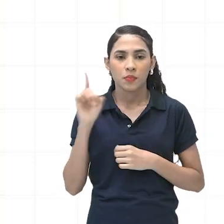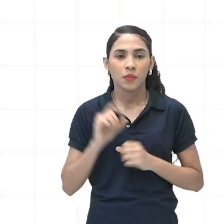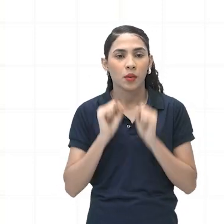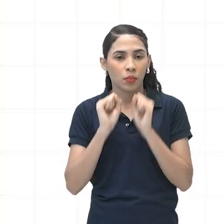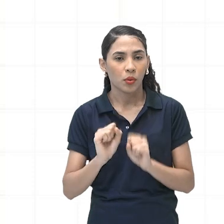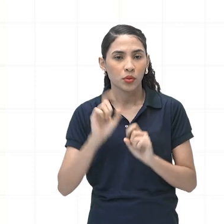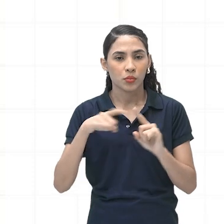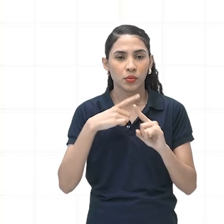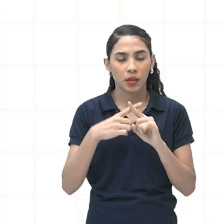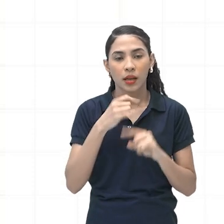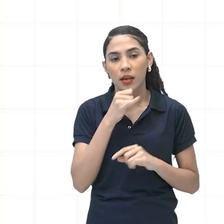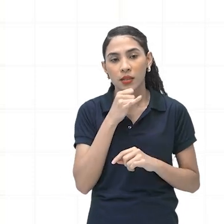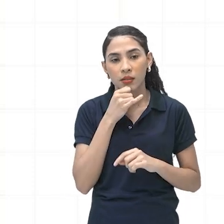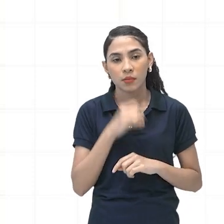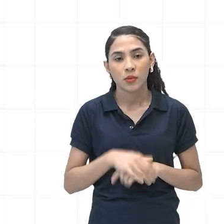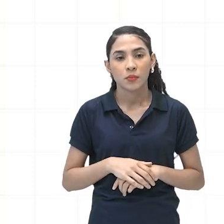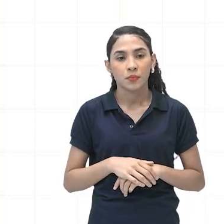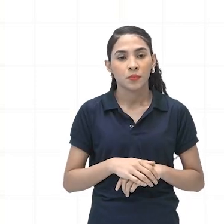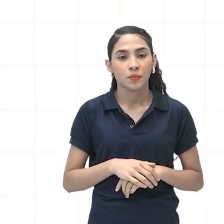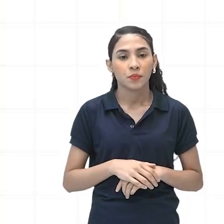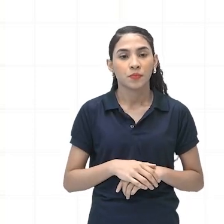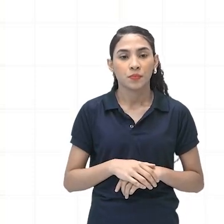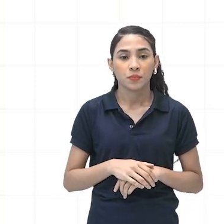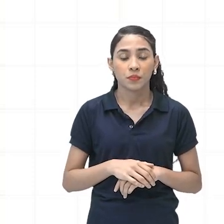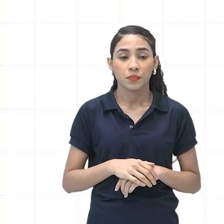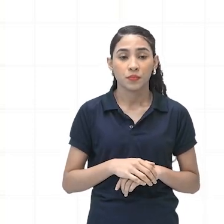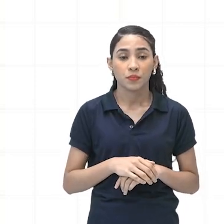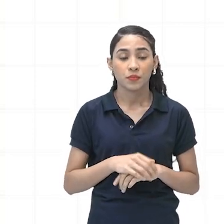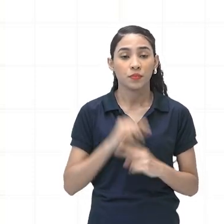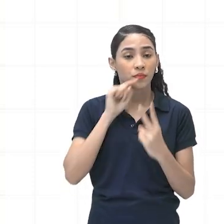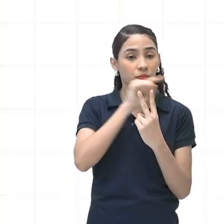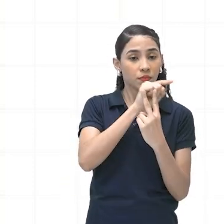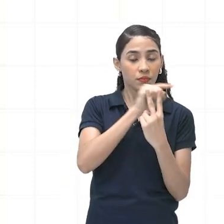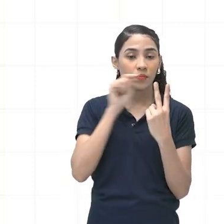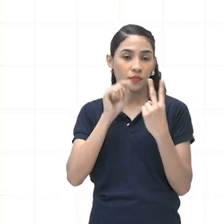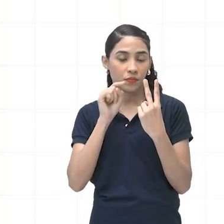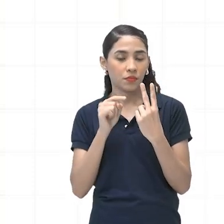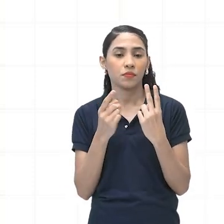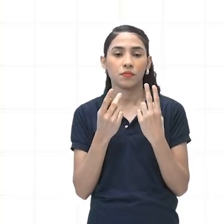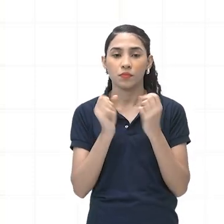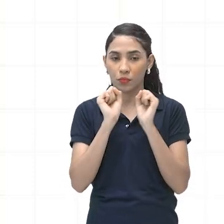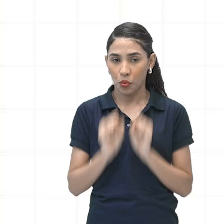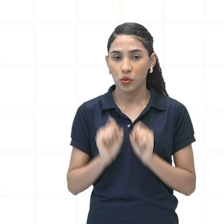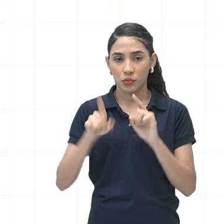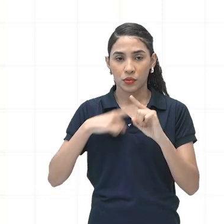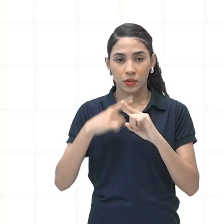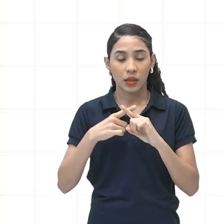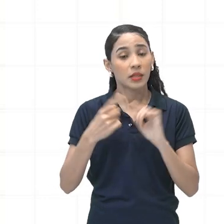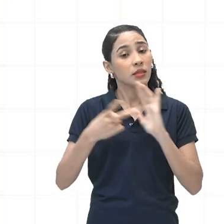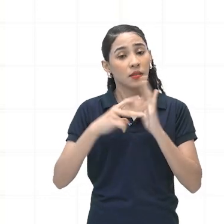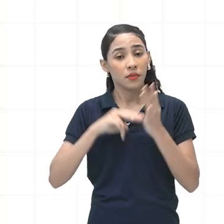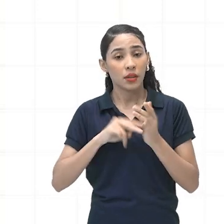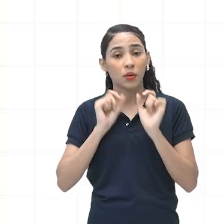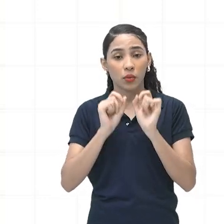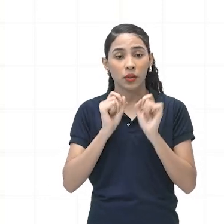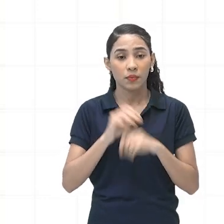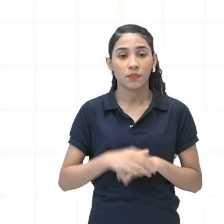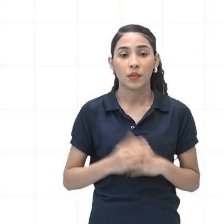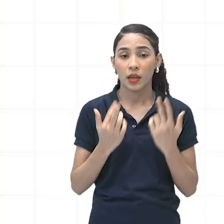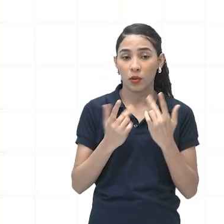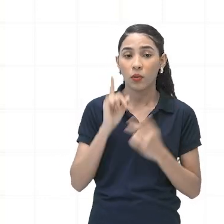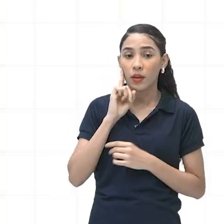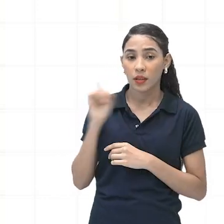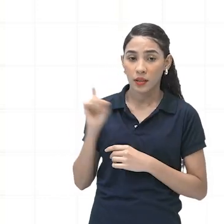posso multiplicar aqui, ó, esse valor e esse valor pelo mesmo número. Significa que esse radical é igual a